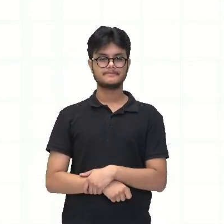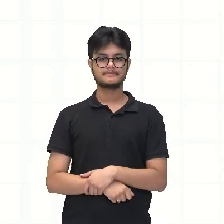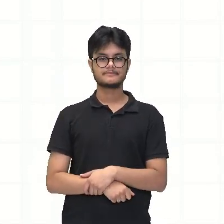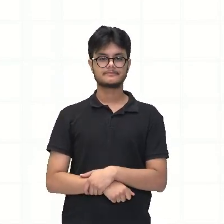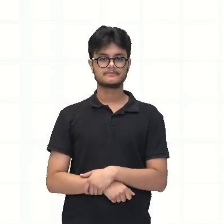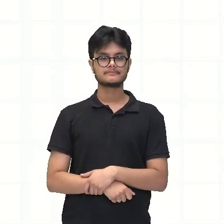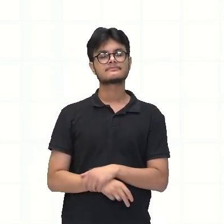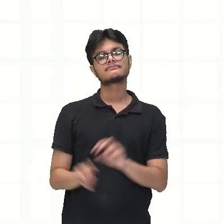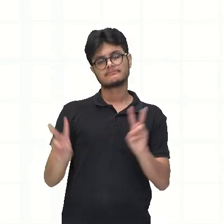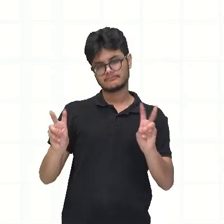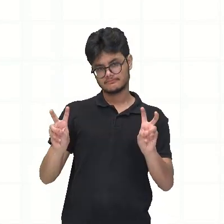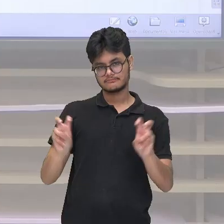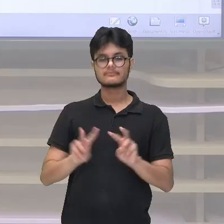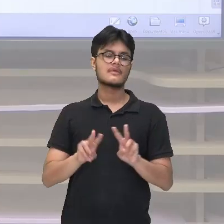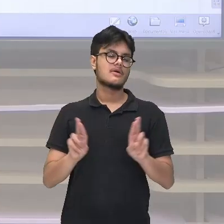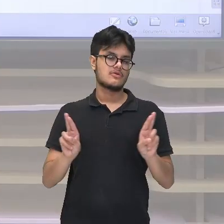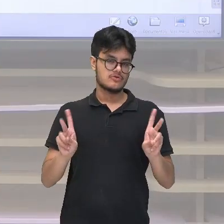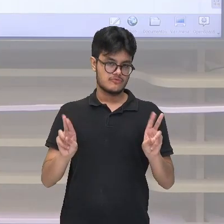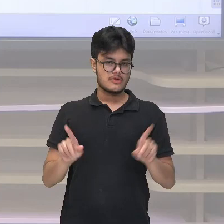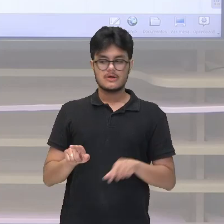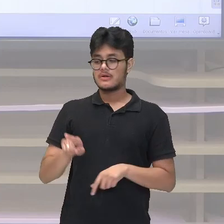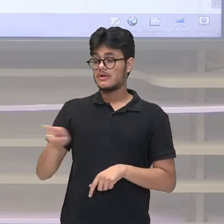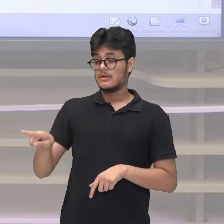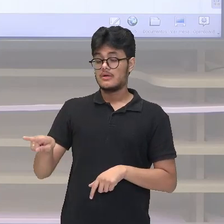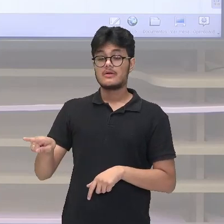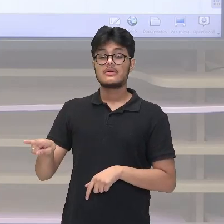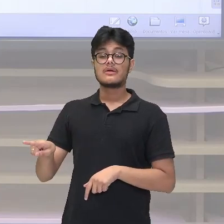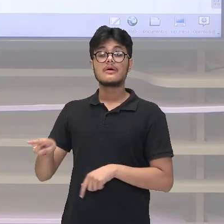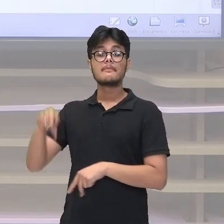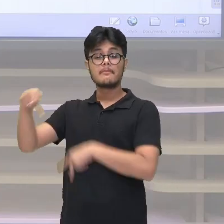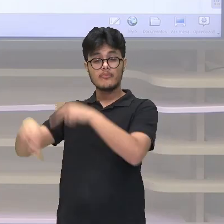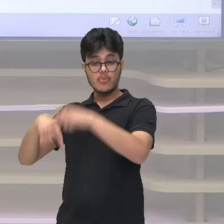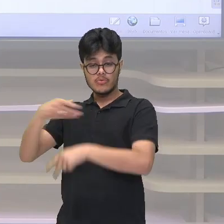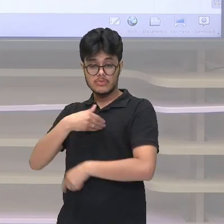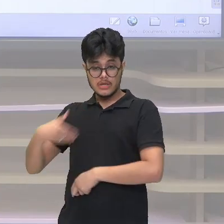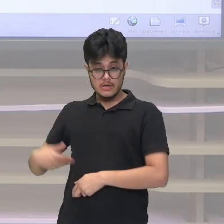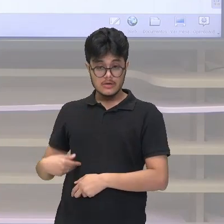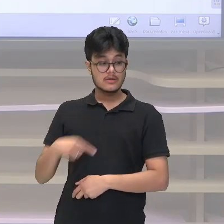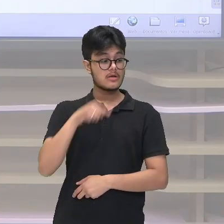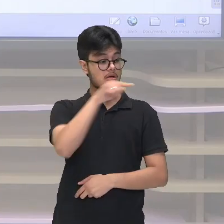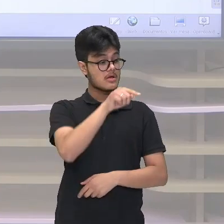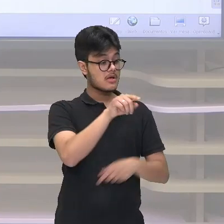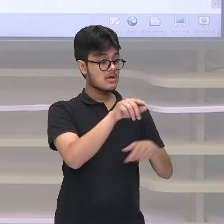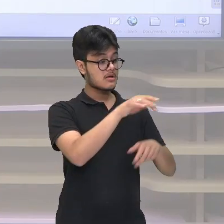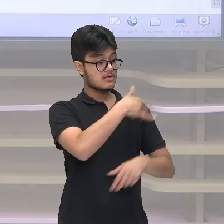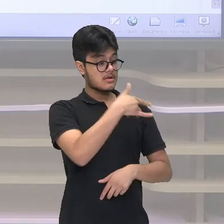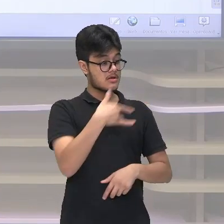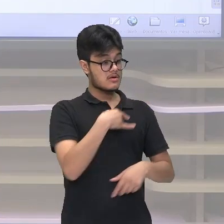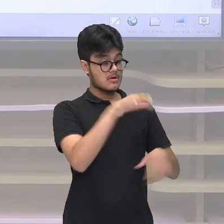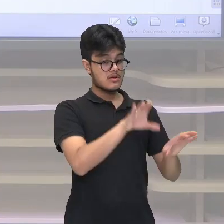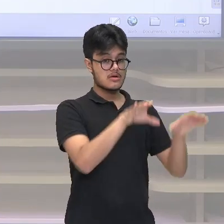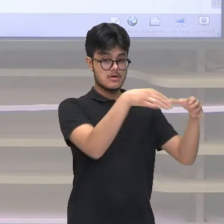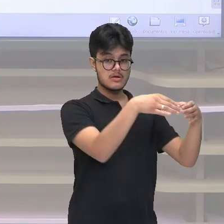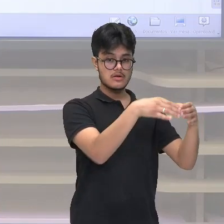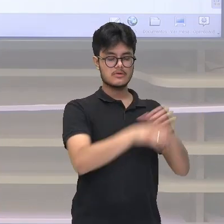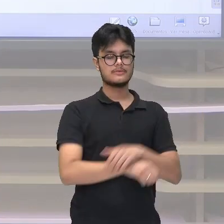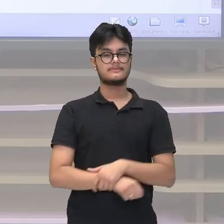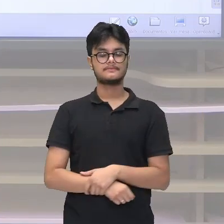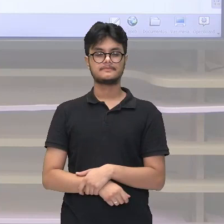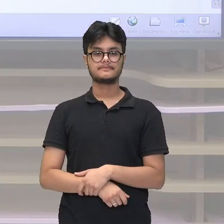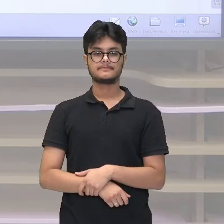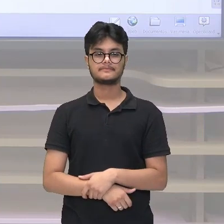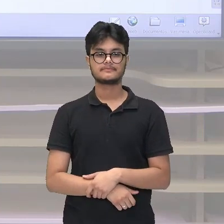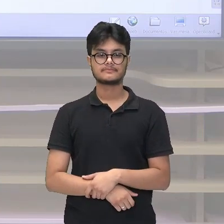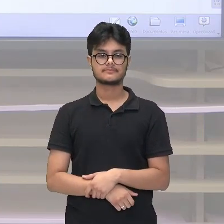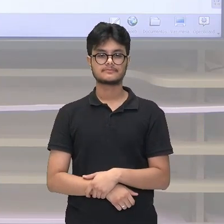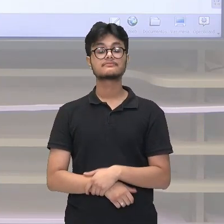é a diferença básica de saúde pública e saúde coletiva. A saúde pública